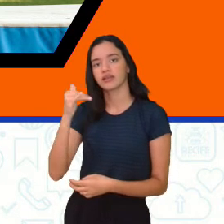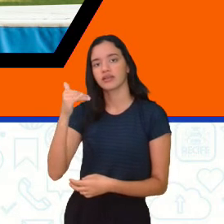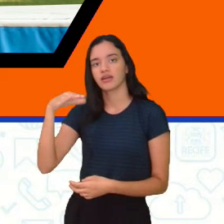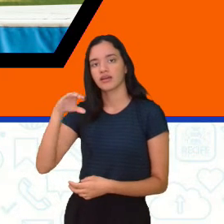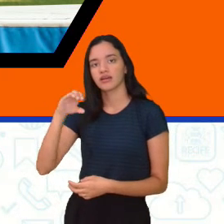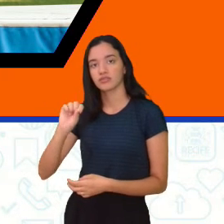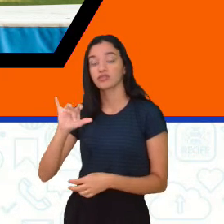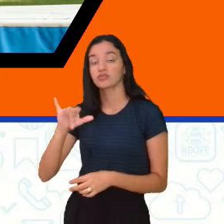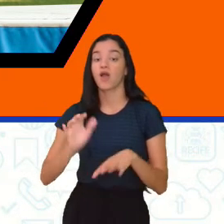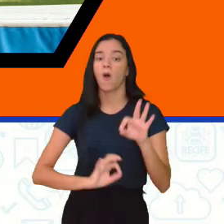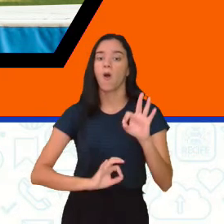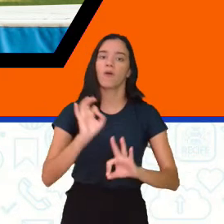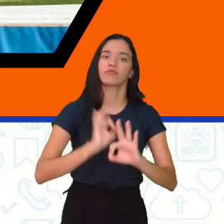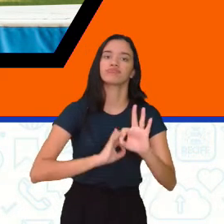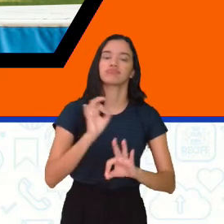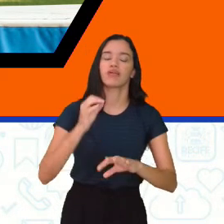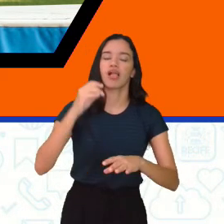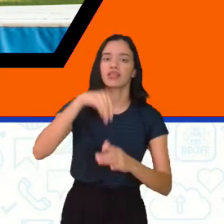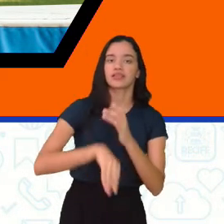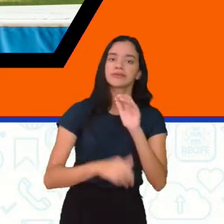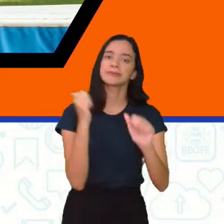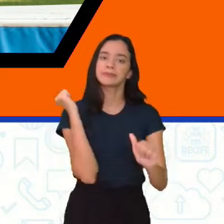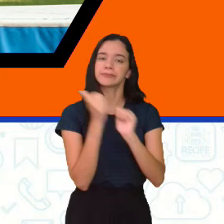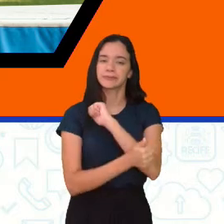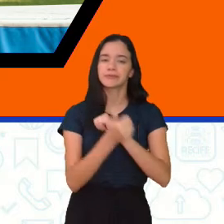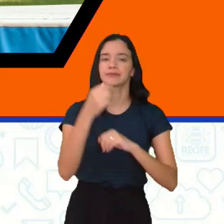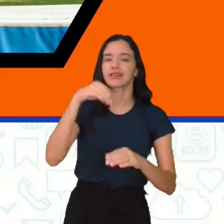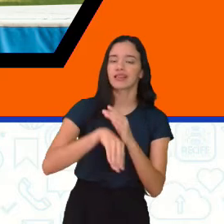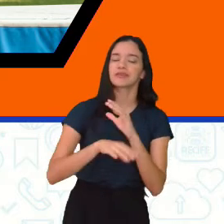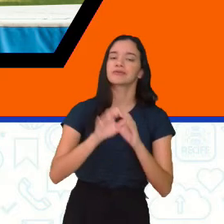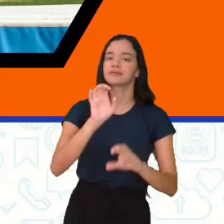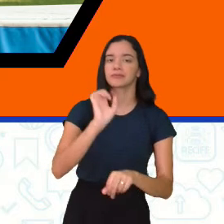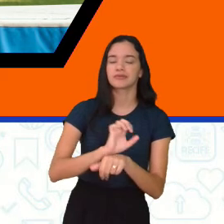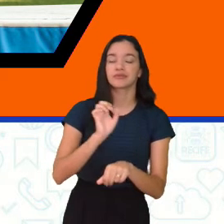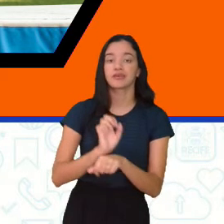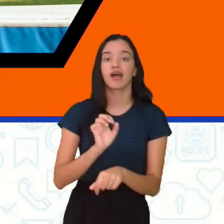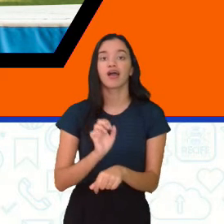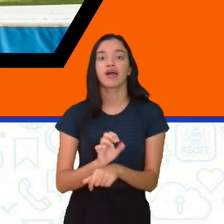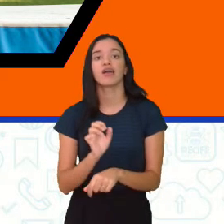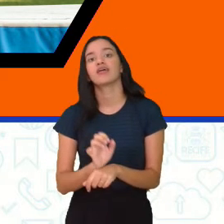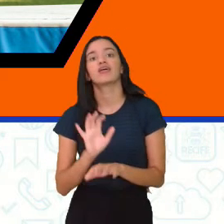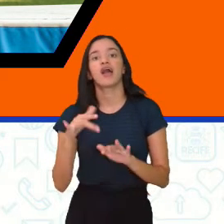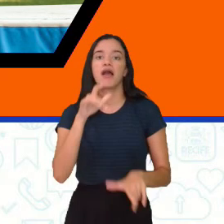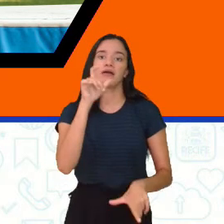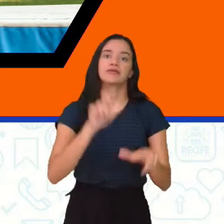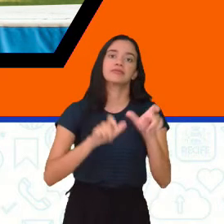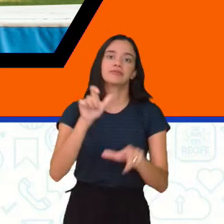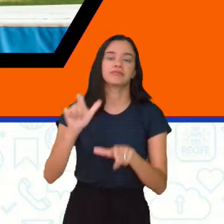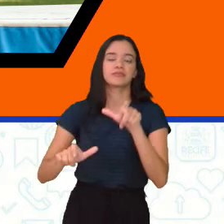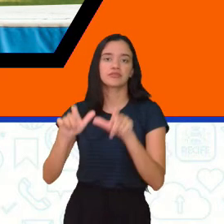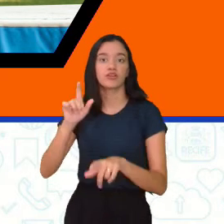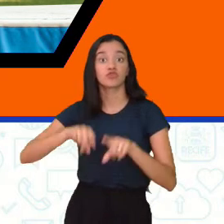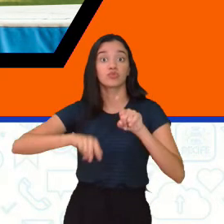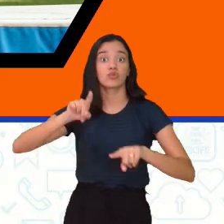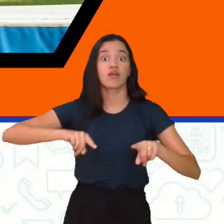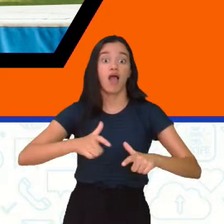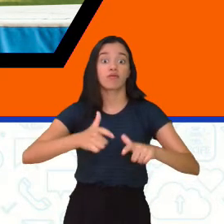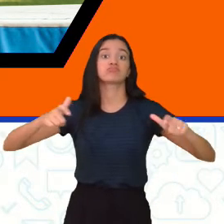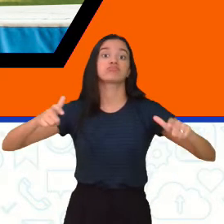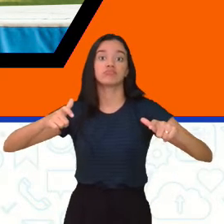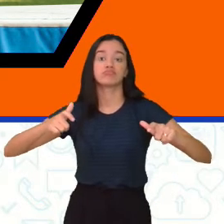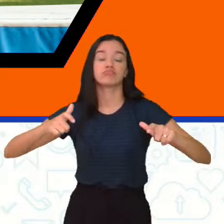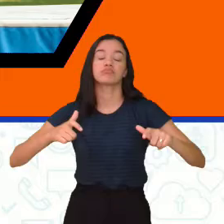vão difundindo o esporte dentro do estado, para, de repente, levar essas pessoas para um nível maior.